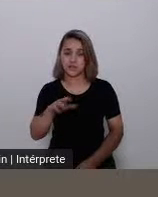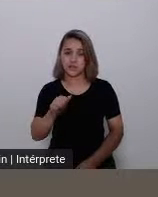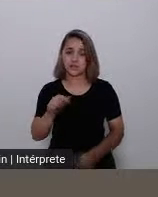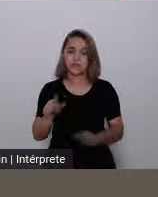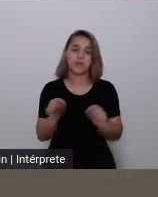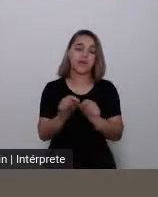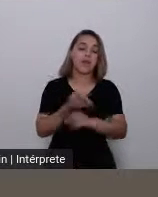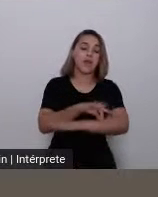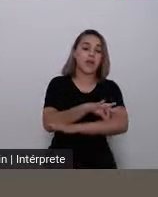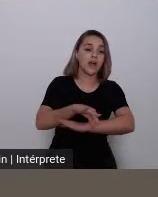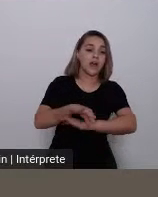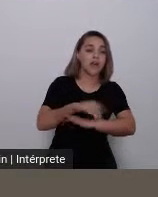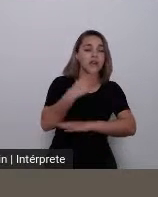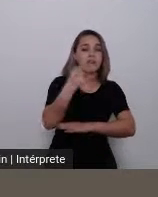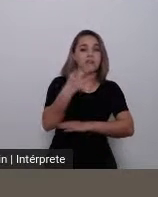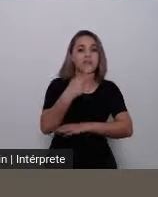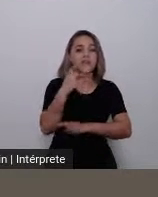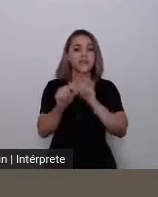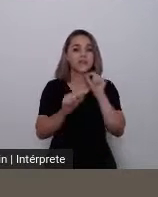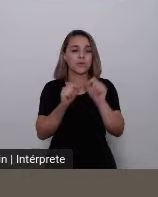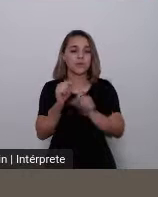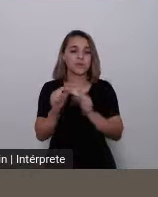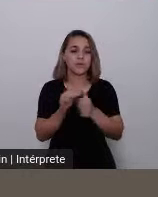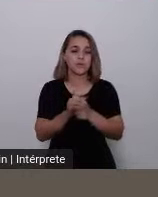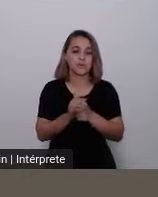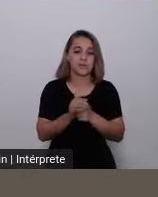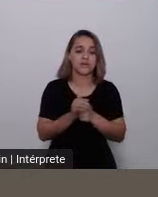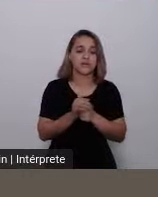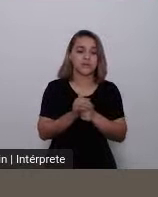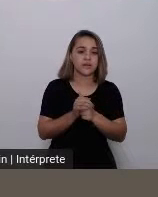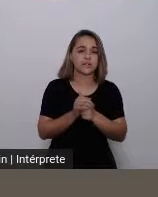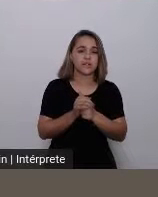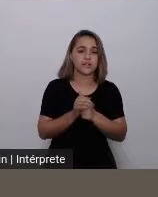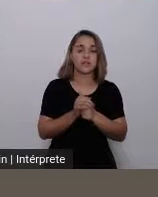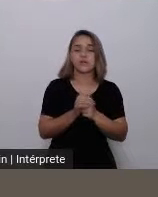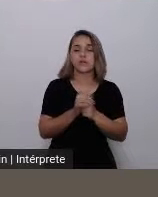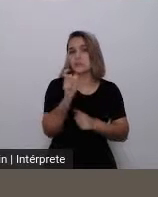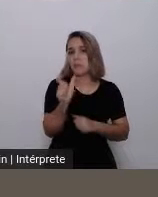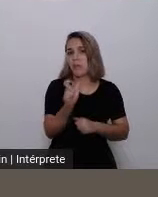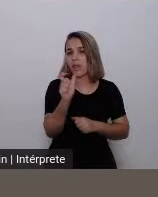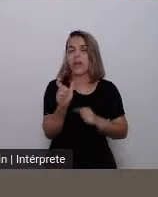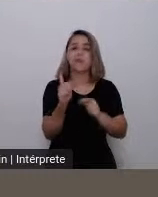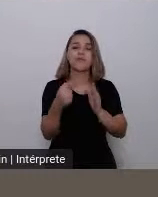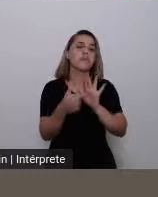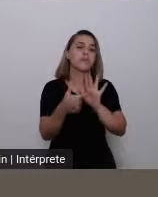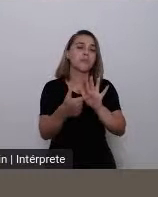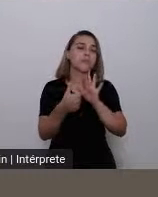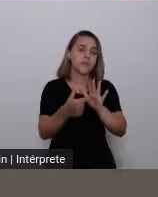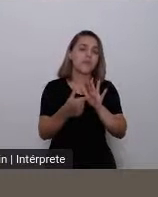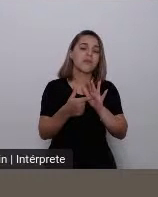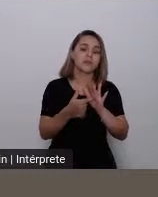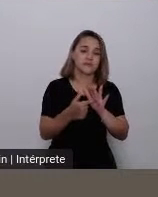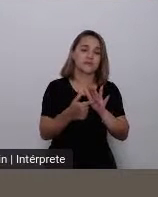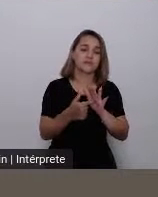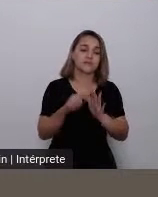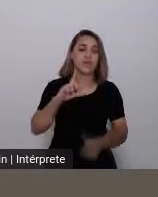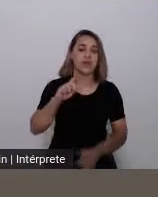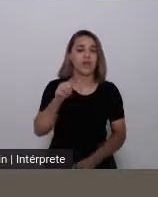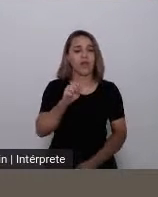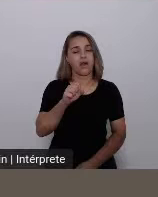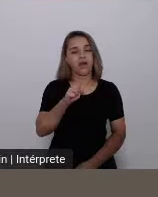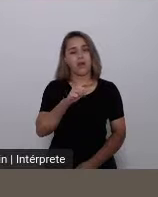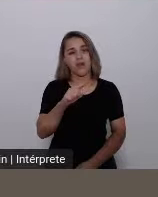menciona explicitamente do Bulgrá. De Warszawa Chic, nenhuma palavra, embora indique a presença do concunhado Lazar Segal, ambos radicados em São